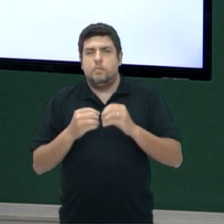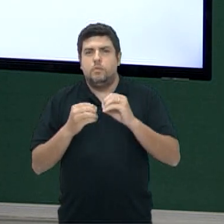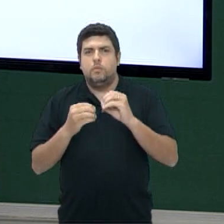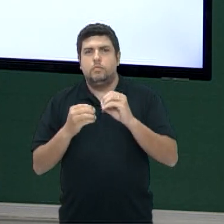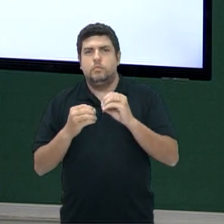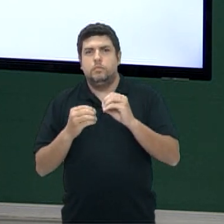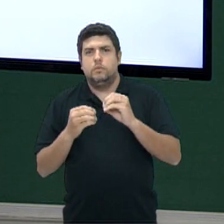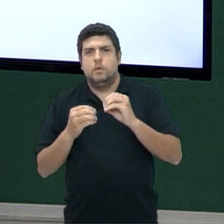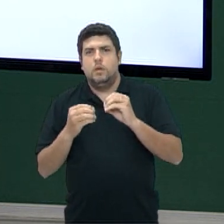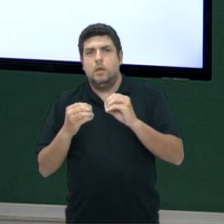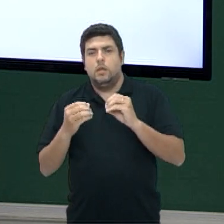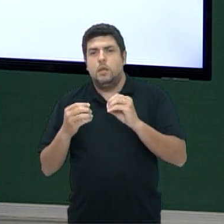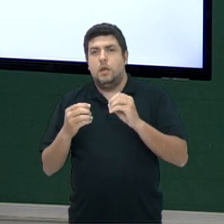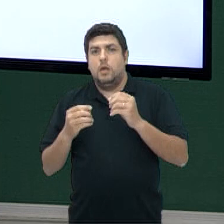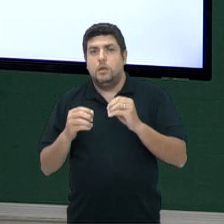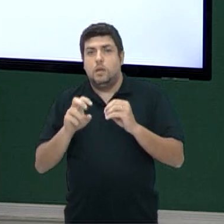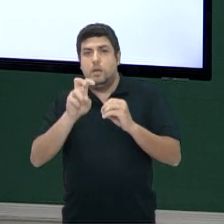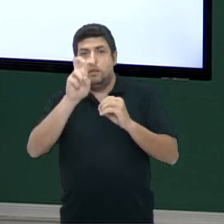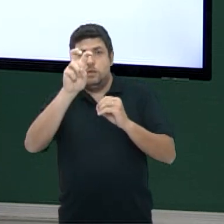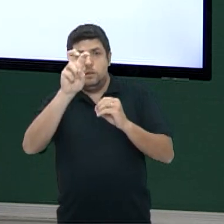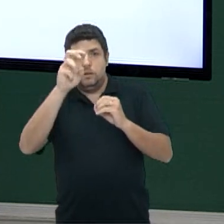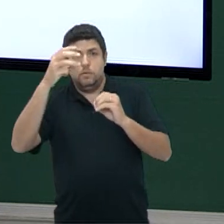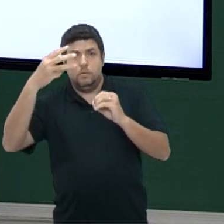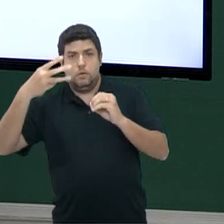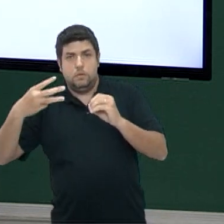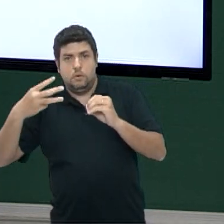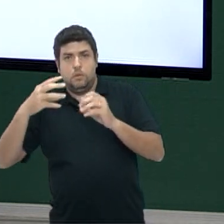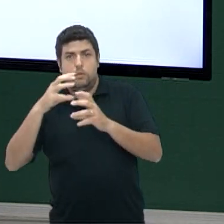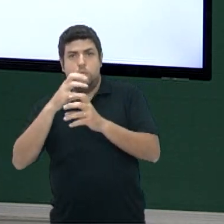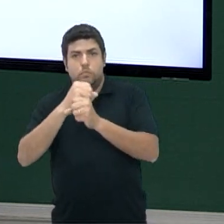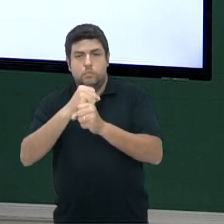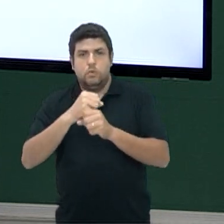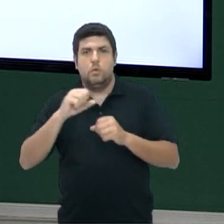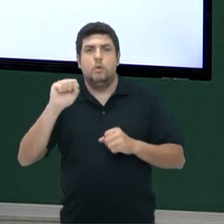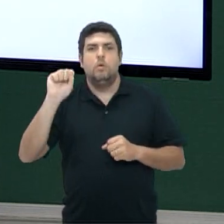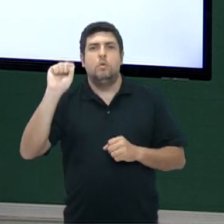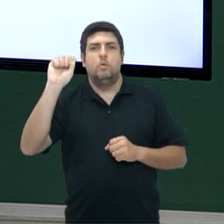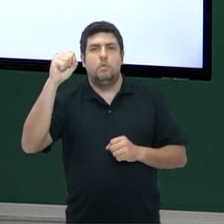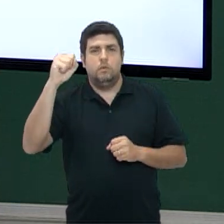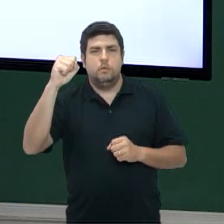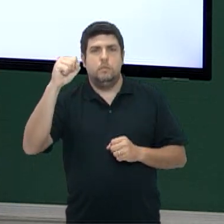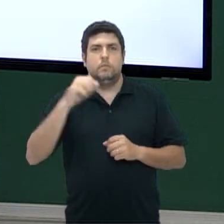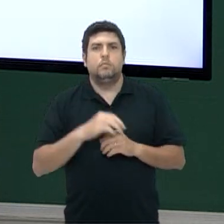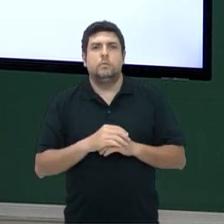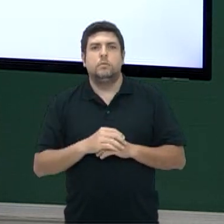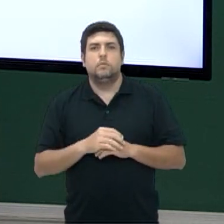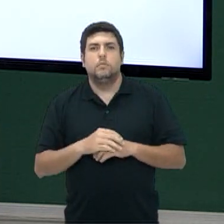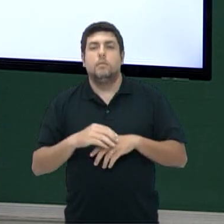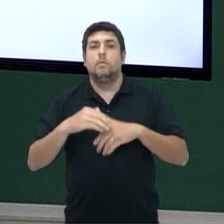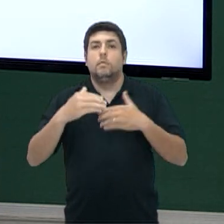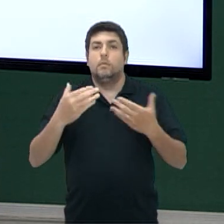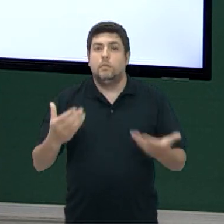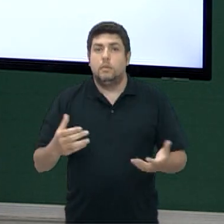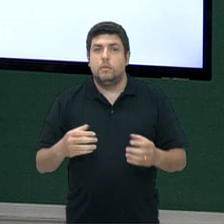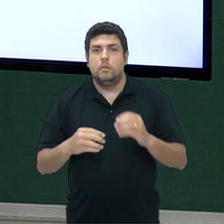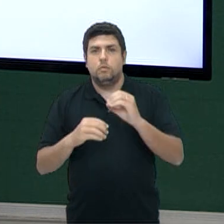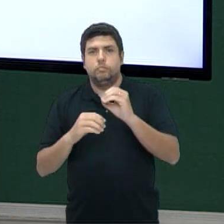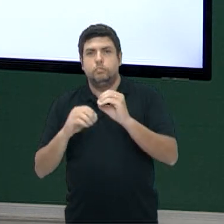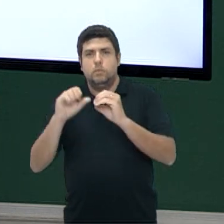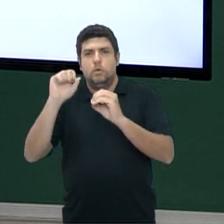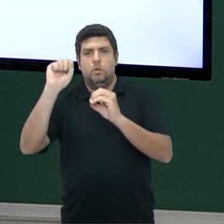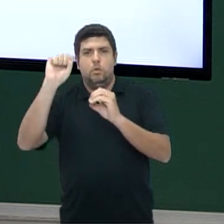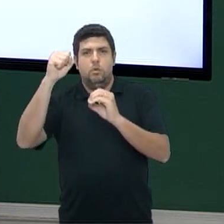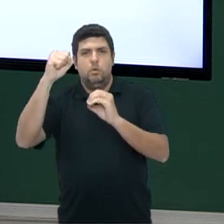irá somar, ou seja, 5 mais 3, 8, certo? Esse 8 aqui irá compensar,